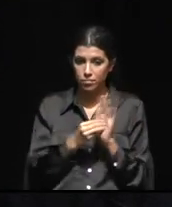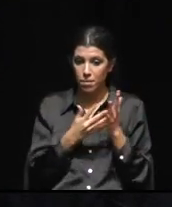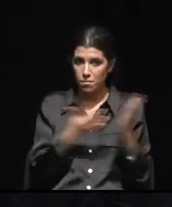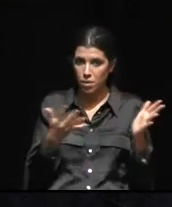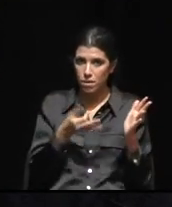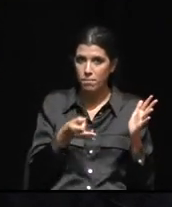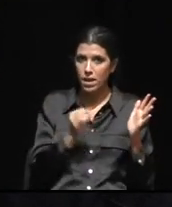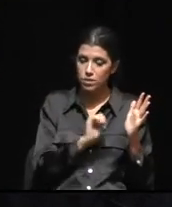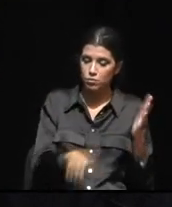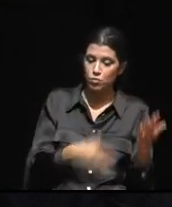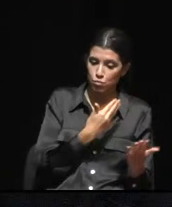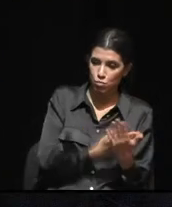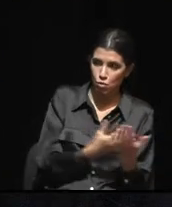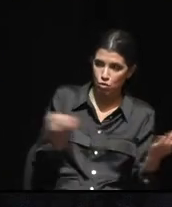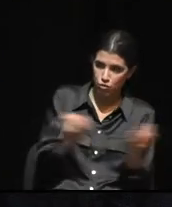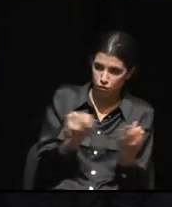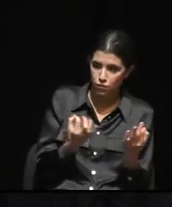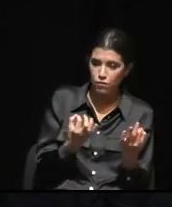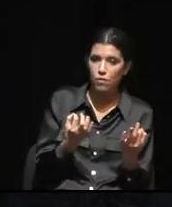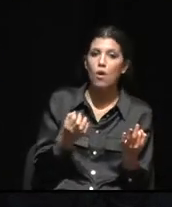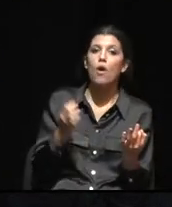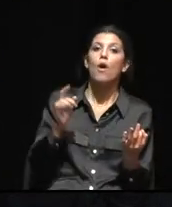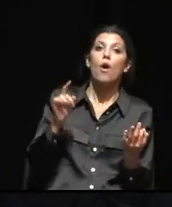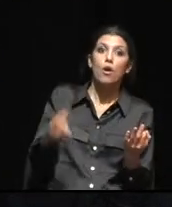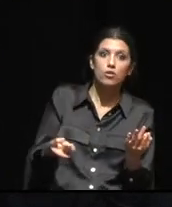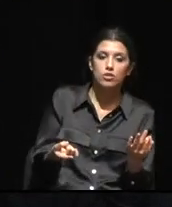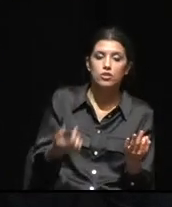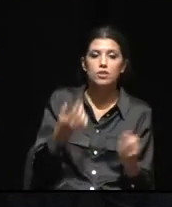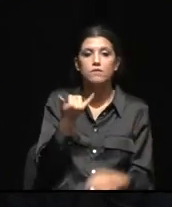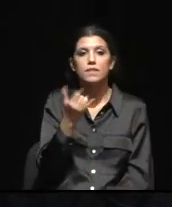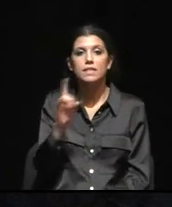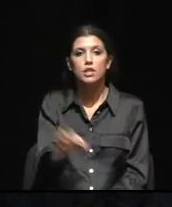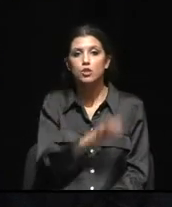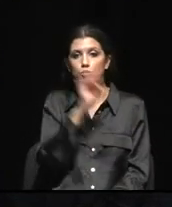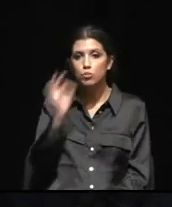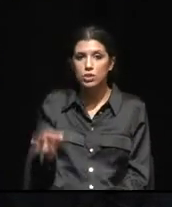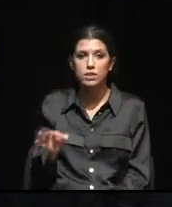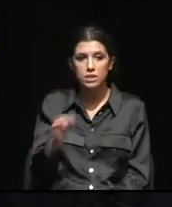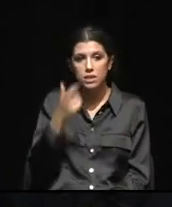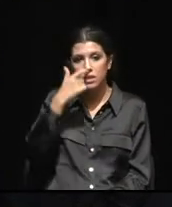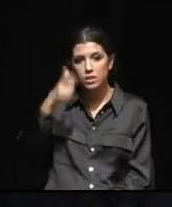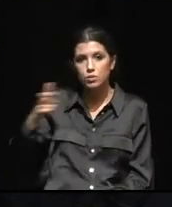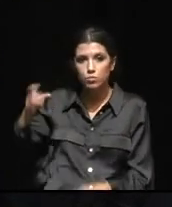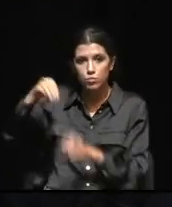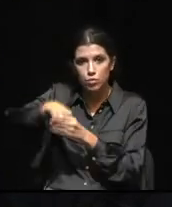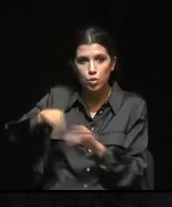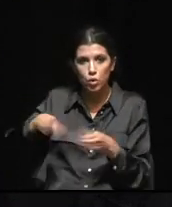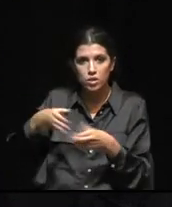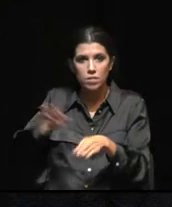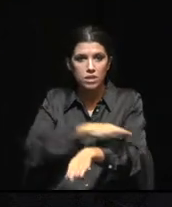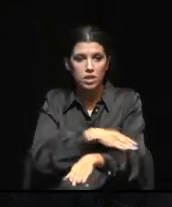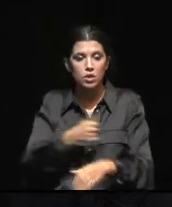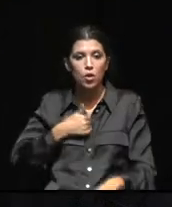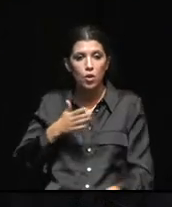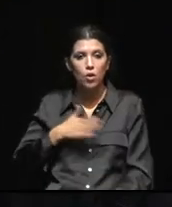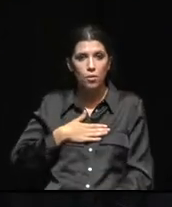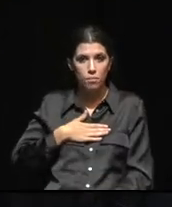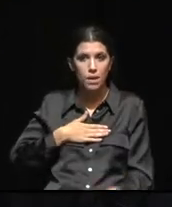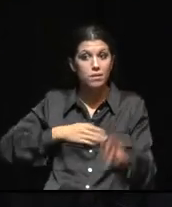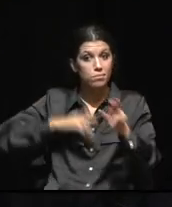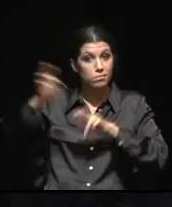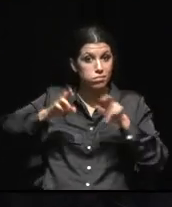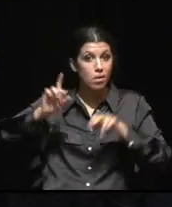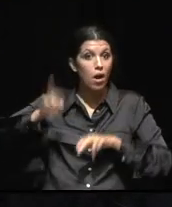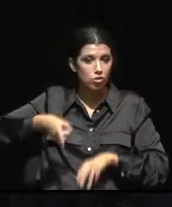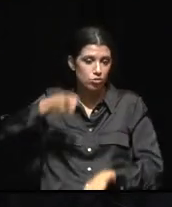autoria do PS resultam em que cerca de 26% dos membros dos conselhos de administração das empresas cotadas em